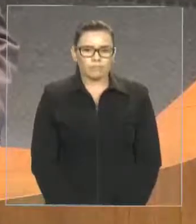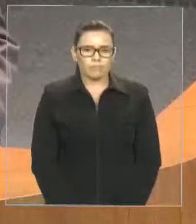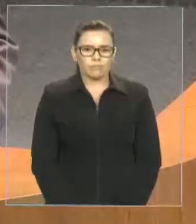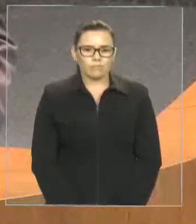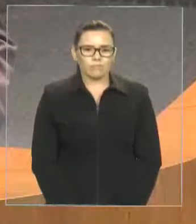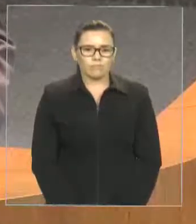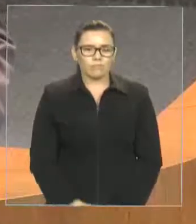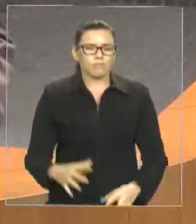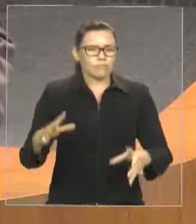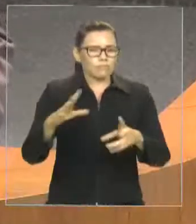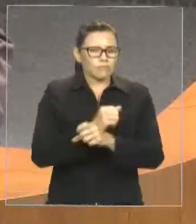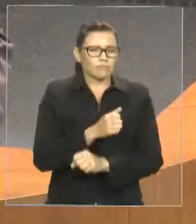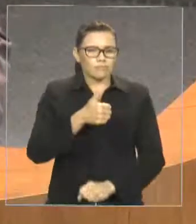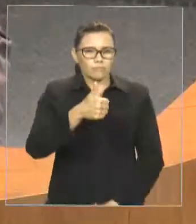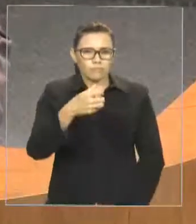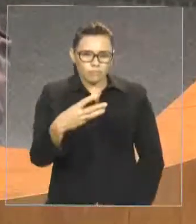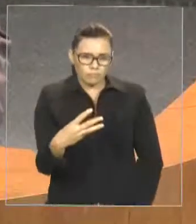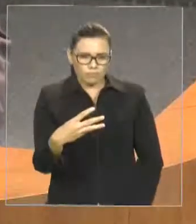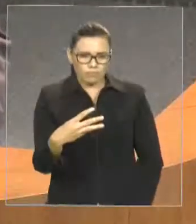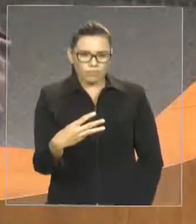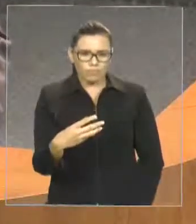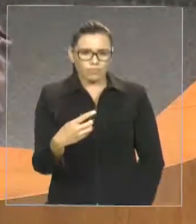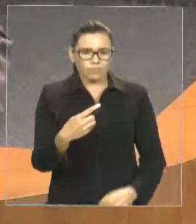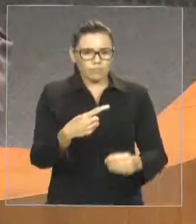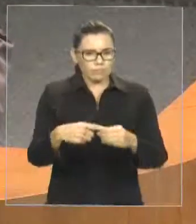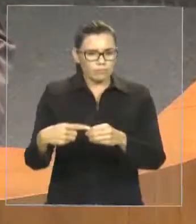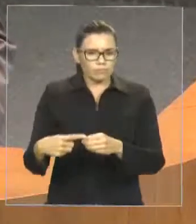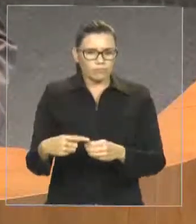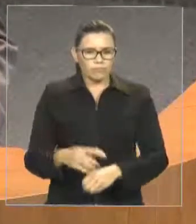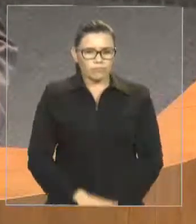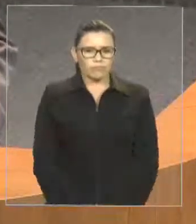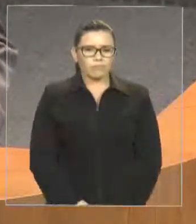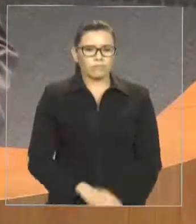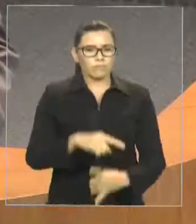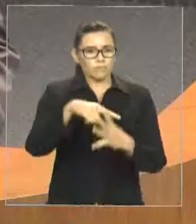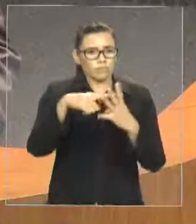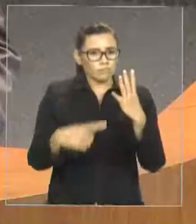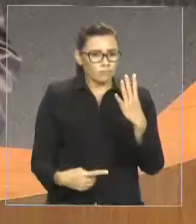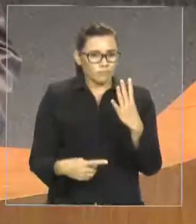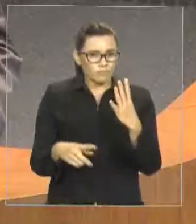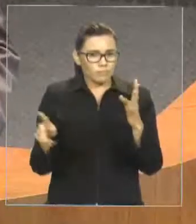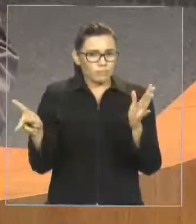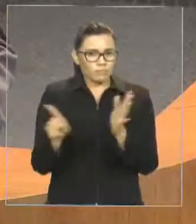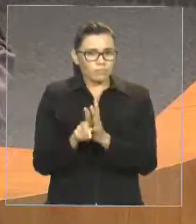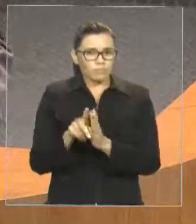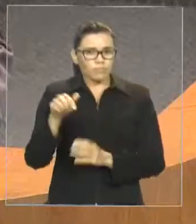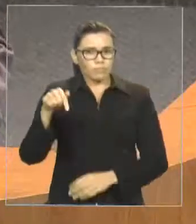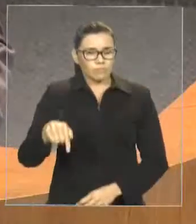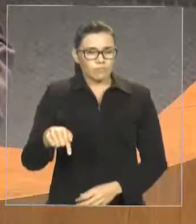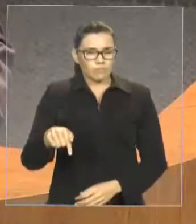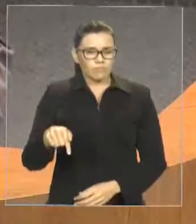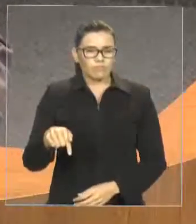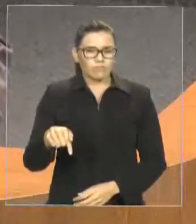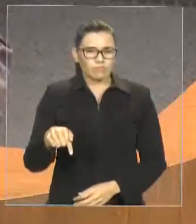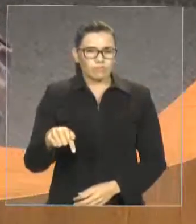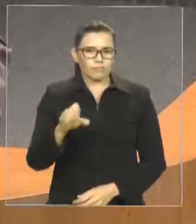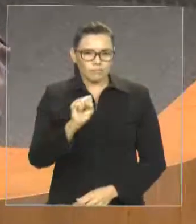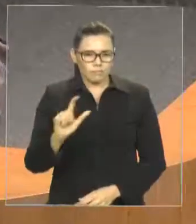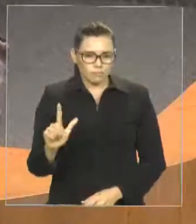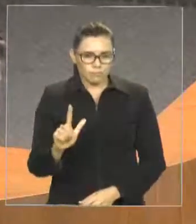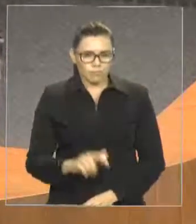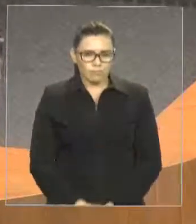por 13 municípios, dos quais 4 fazem parte da Ilha de São Luís e